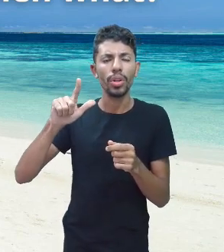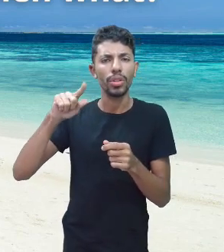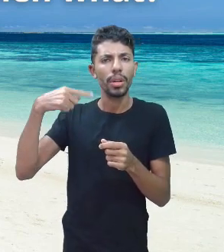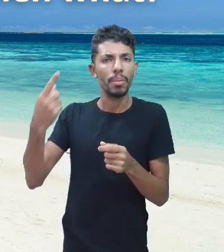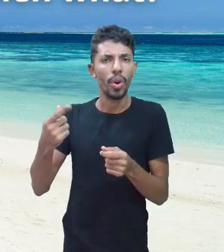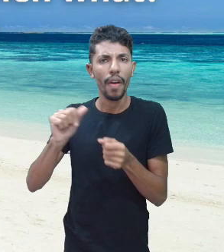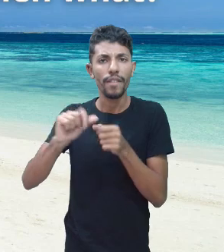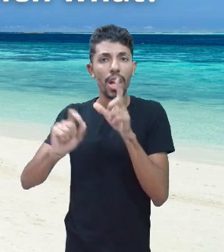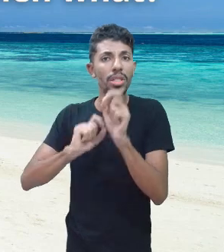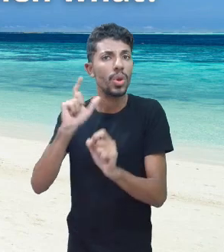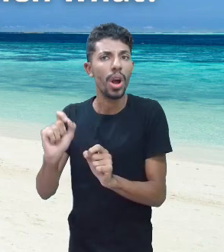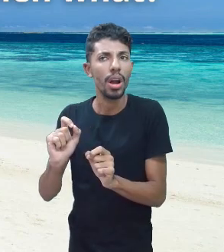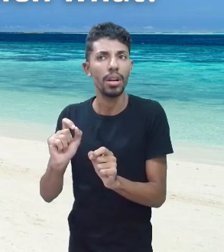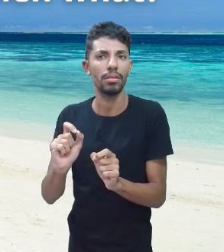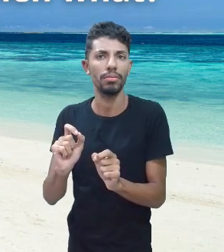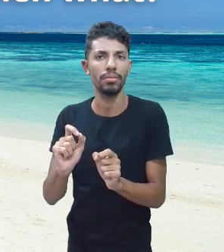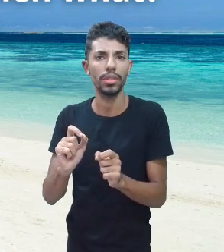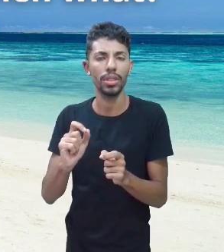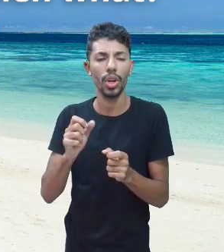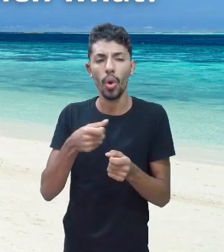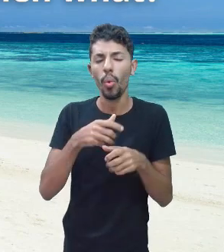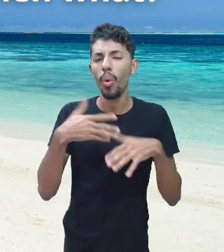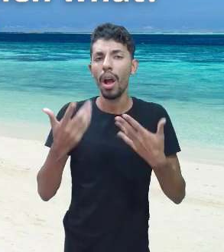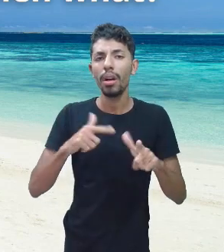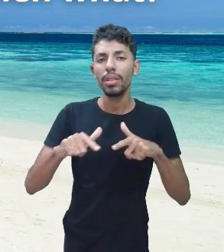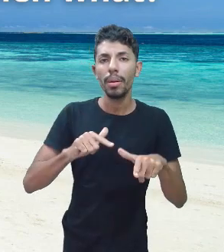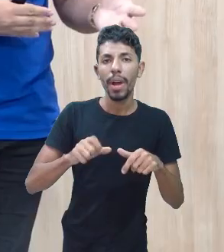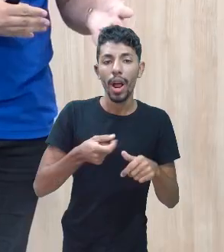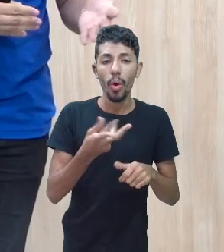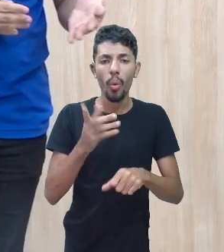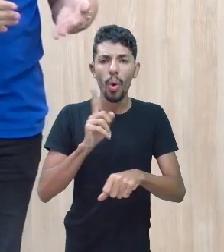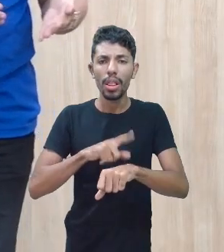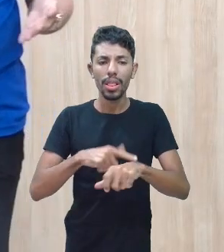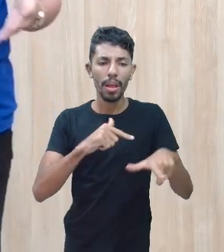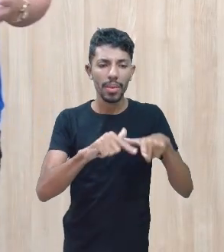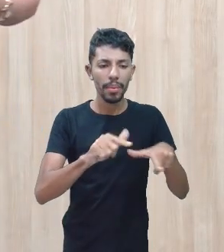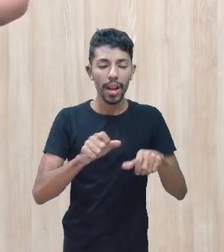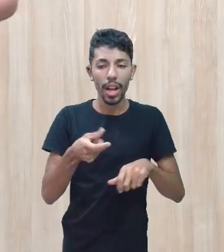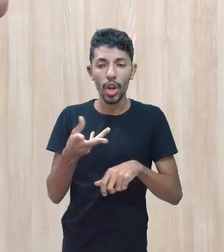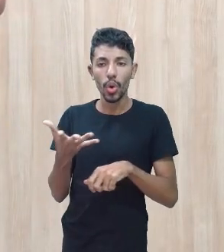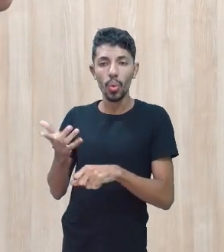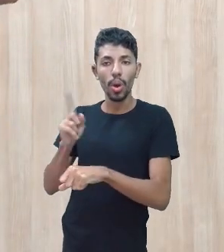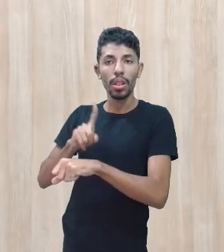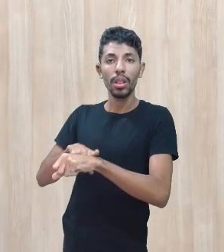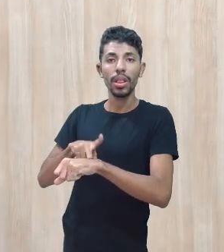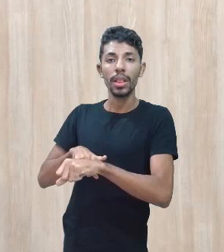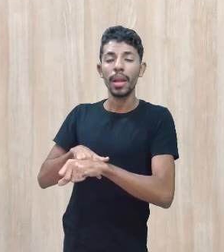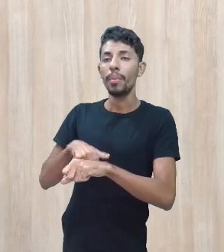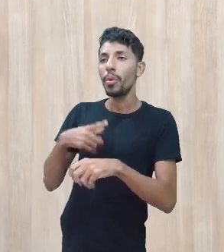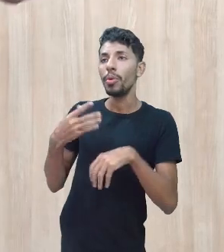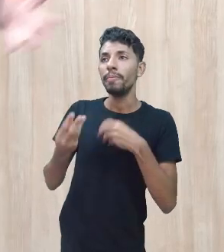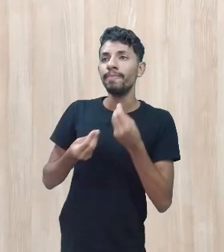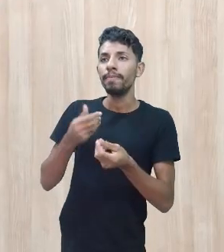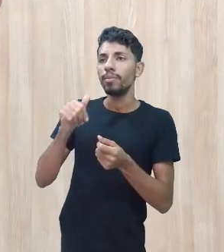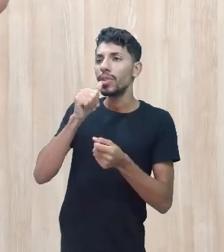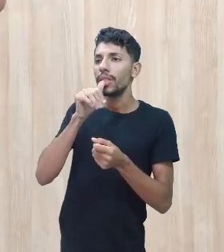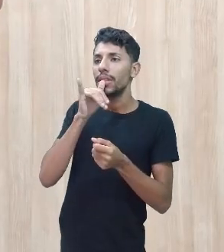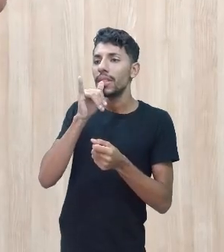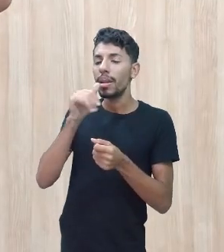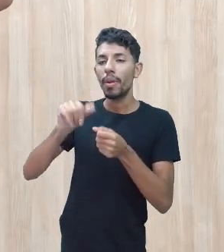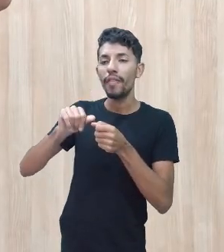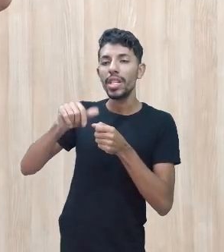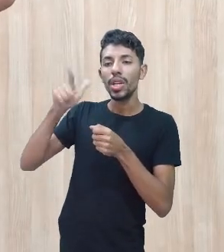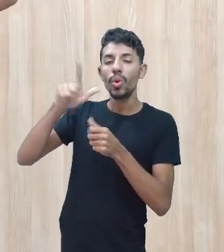Qual o trabalho dele? Quanto tempo ele passa trabalhando e quanto tempo ele passa fazendo outras